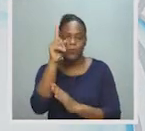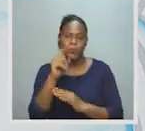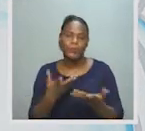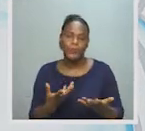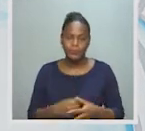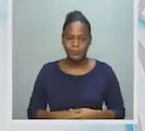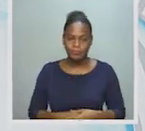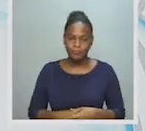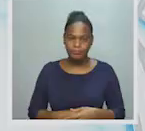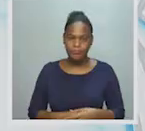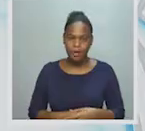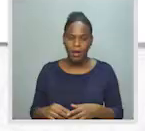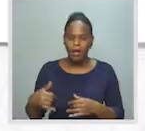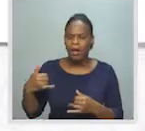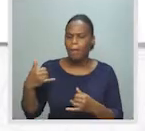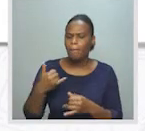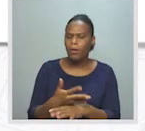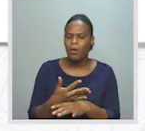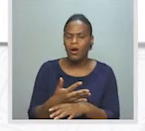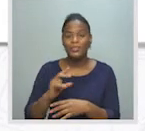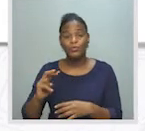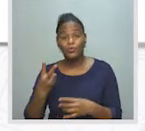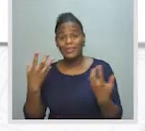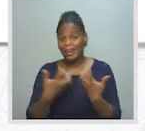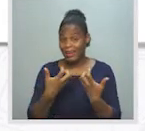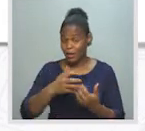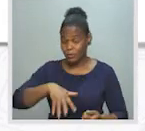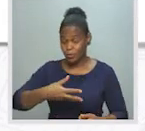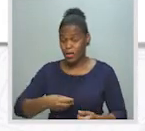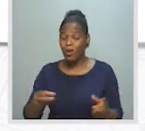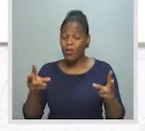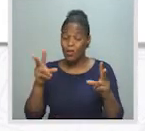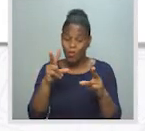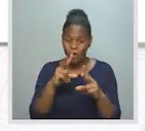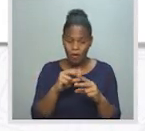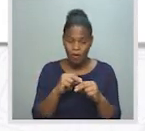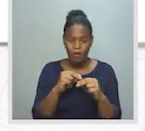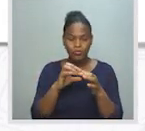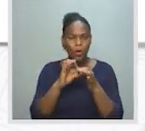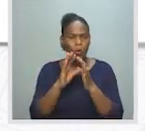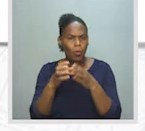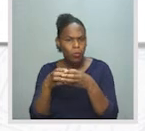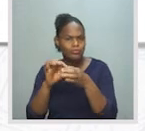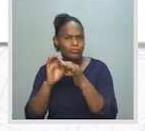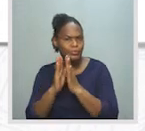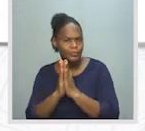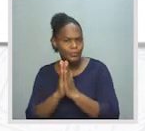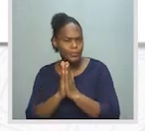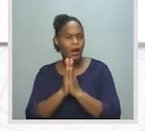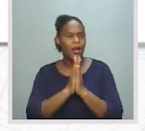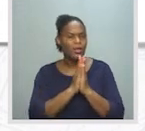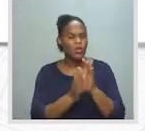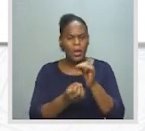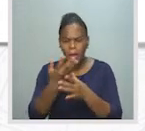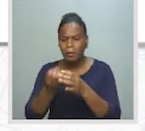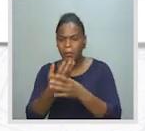Deus? Após a Segunda Guerra Mundial, novos cultos e religiões foram brotando